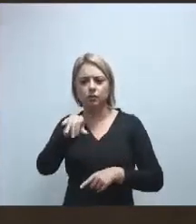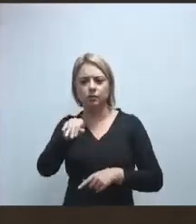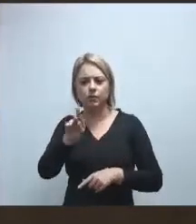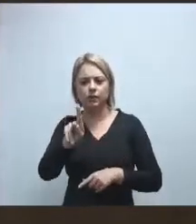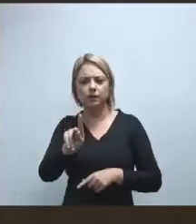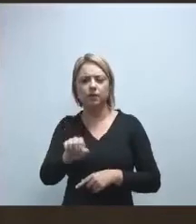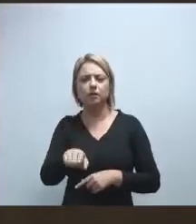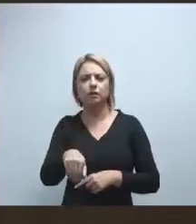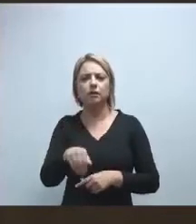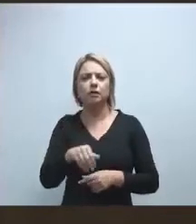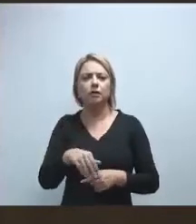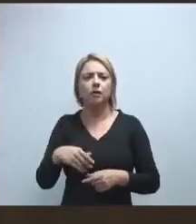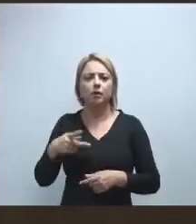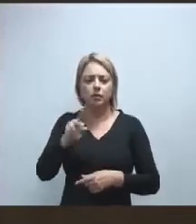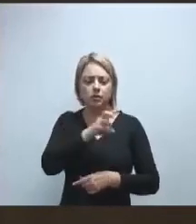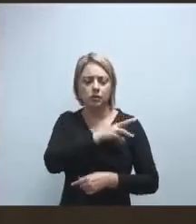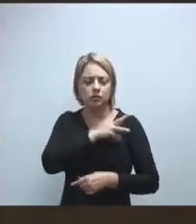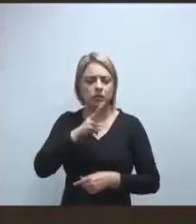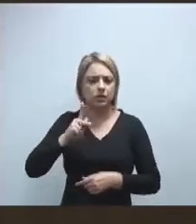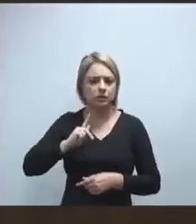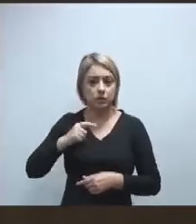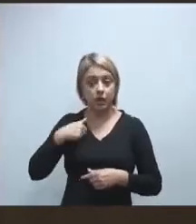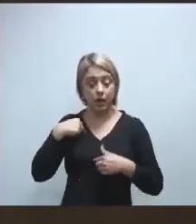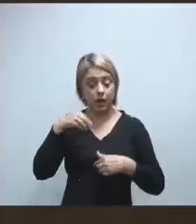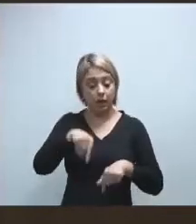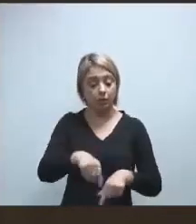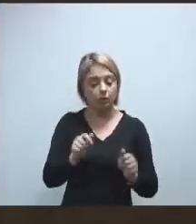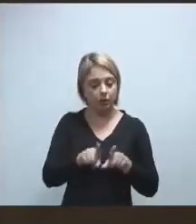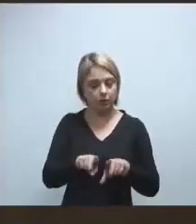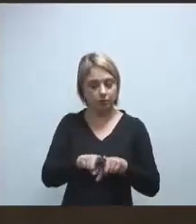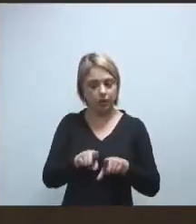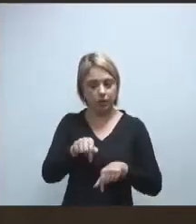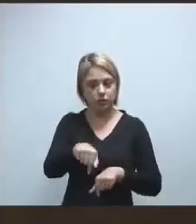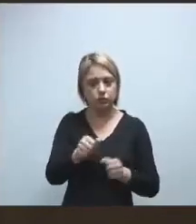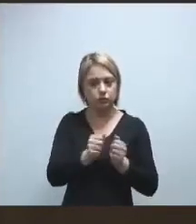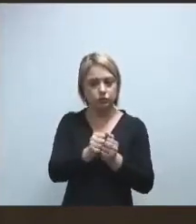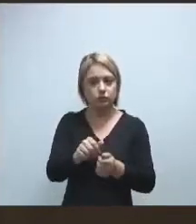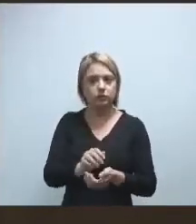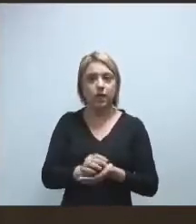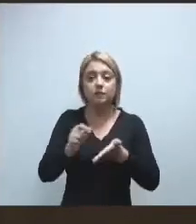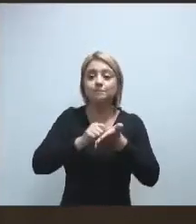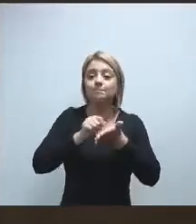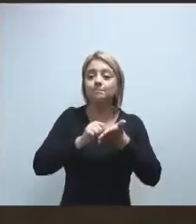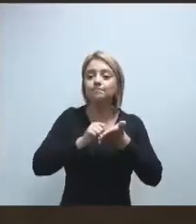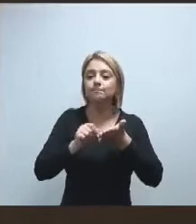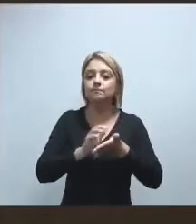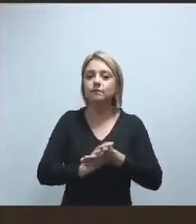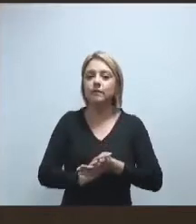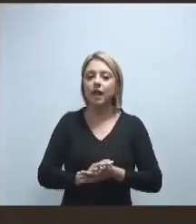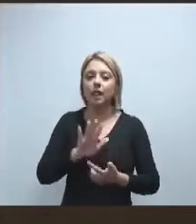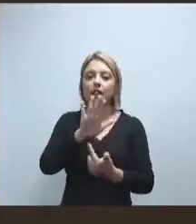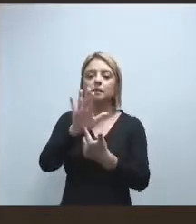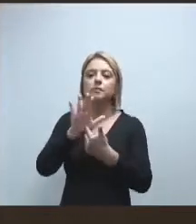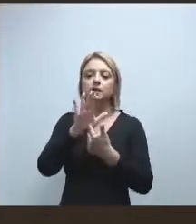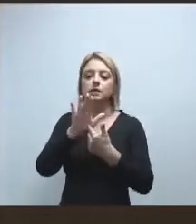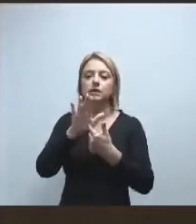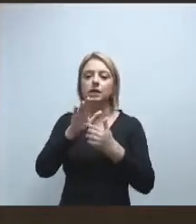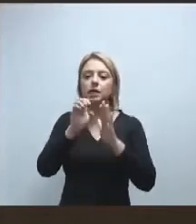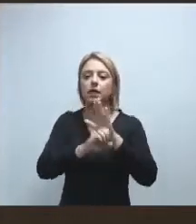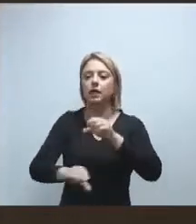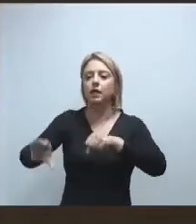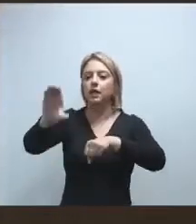pinheiro pessoal do ministério público estava presente aí que eles fizeram eles apresentaram uma emenda